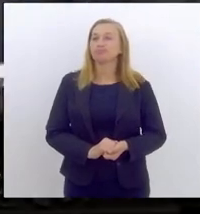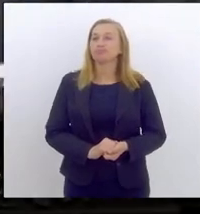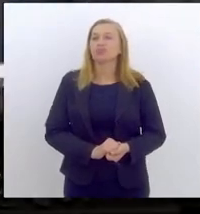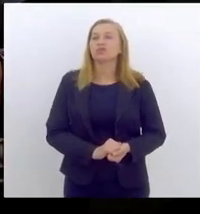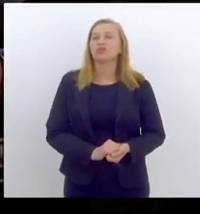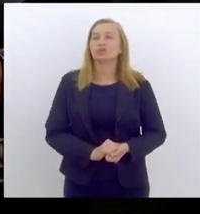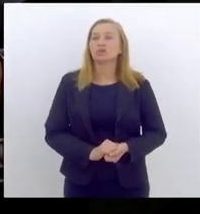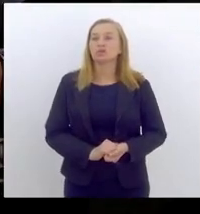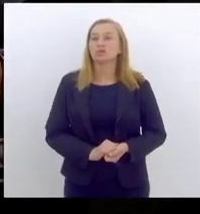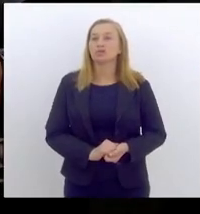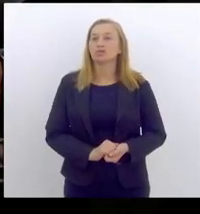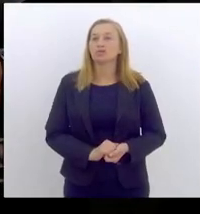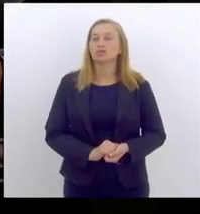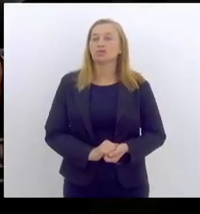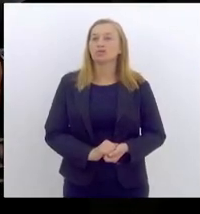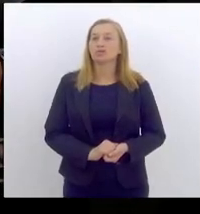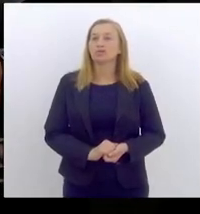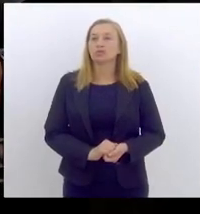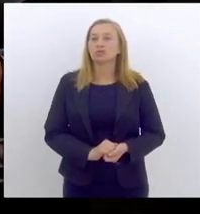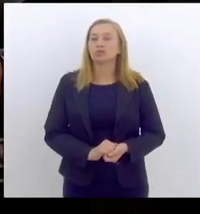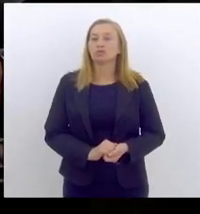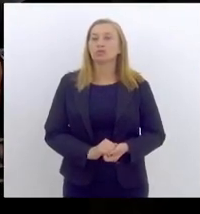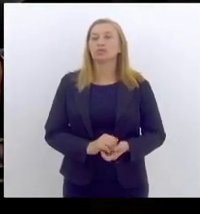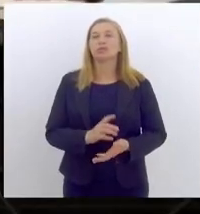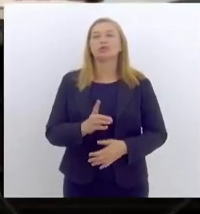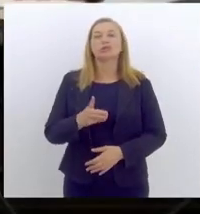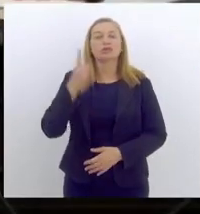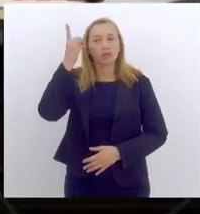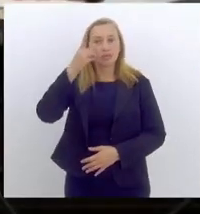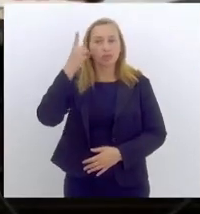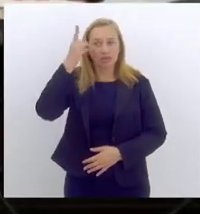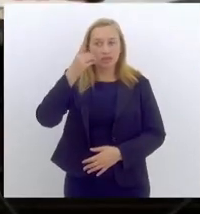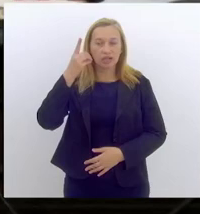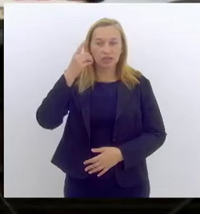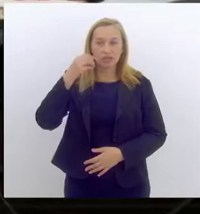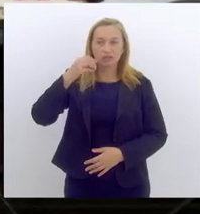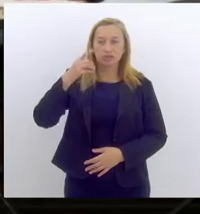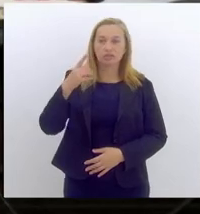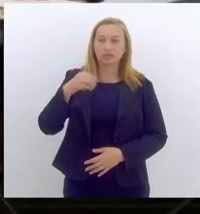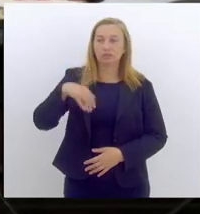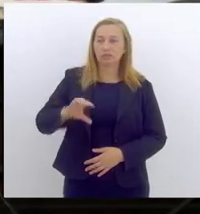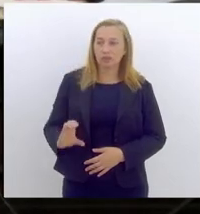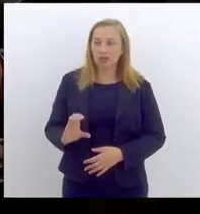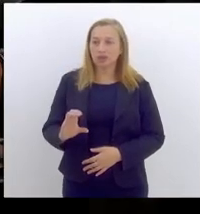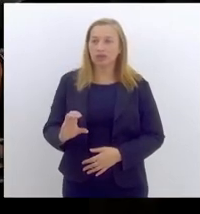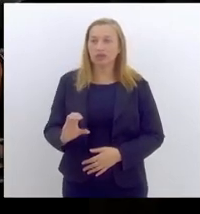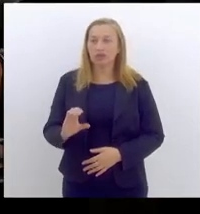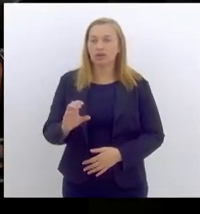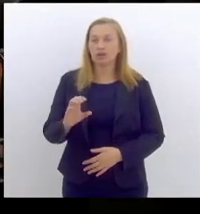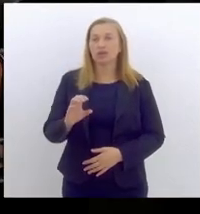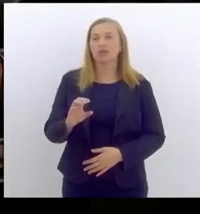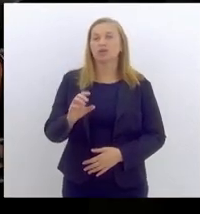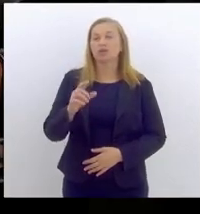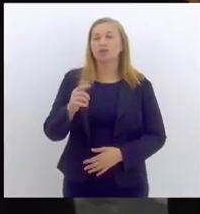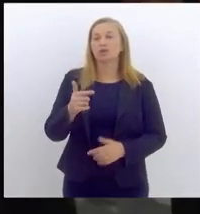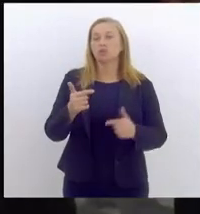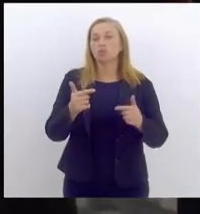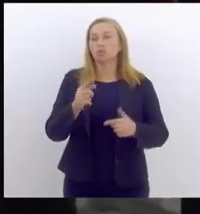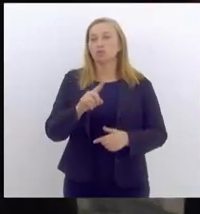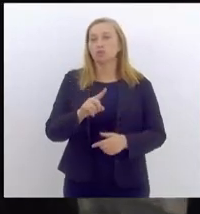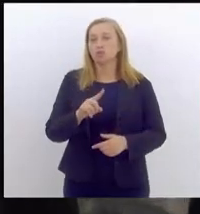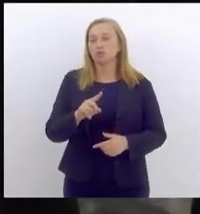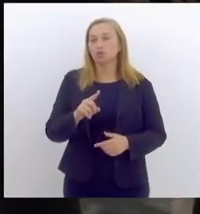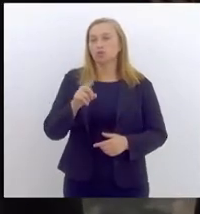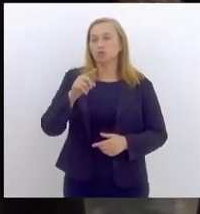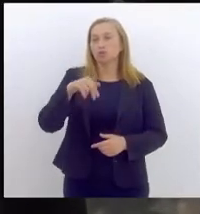abstenção. Deputado Carlos Mink, abstenção. Deputada Célia Jordão. Uma boa tarde a todos e a